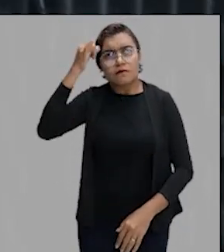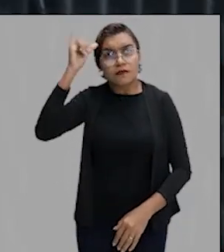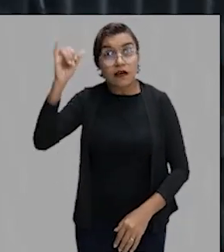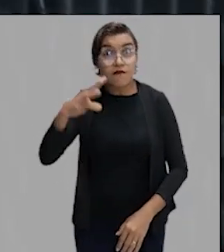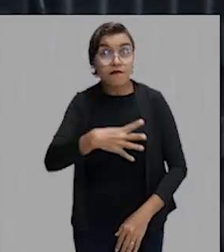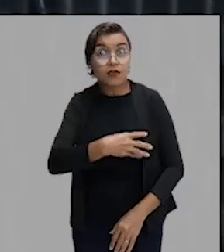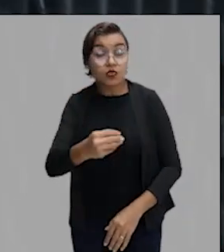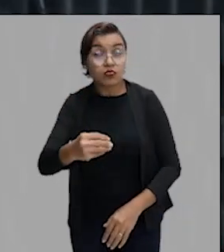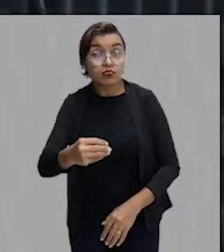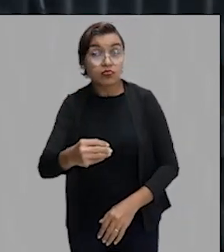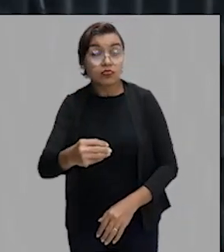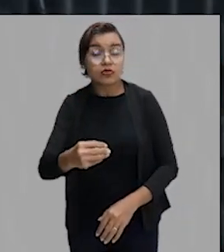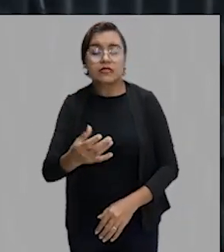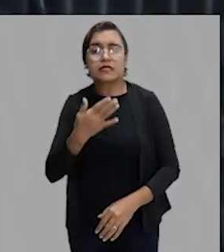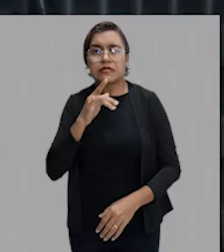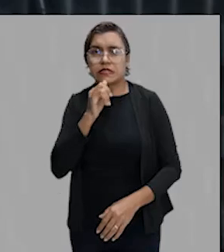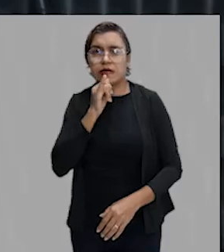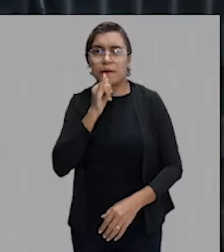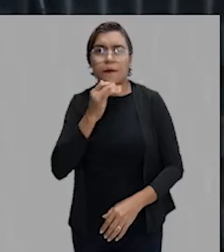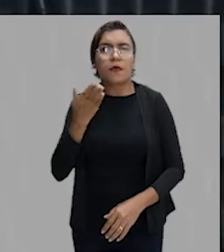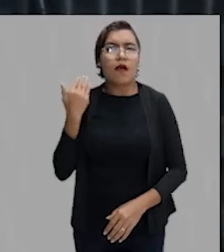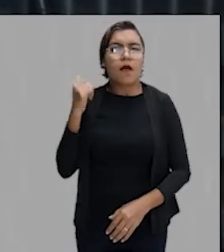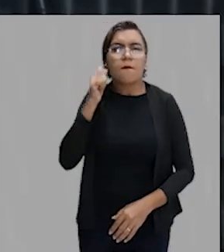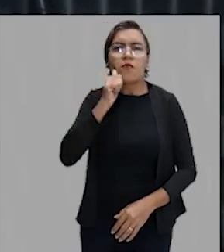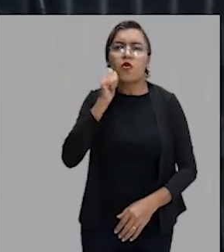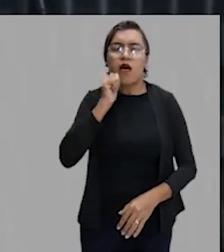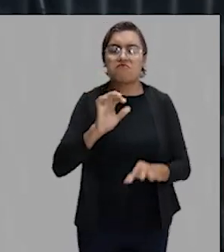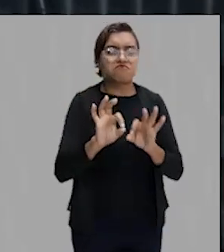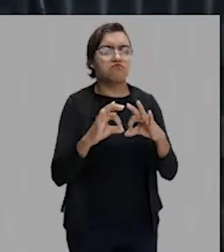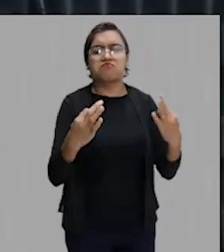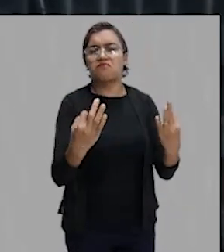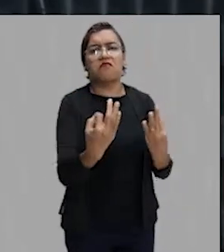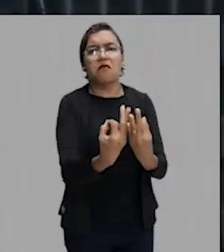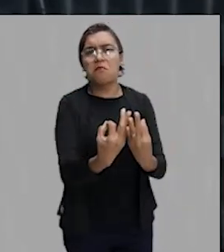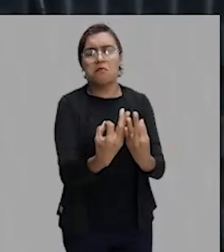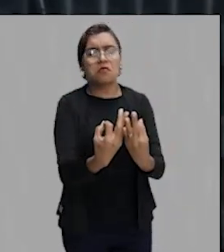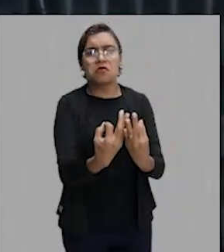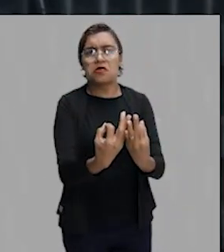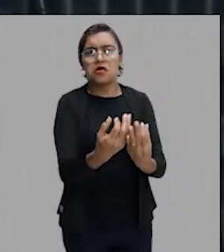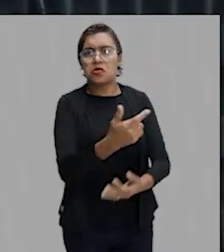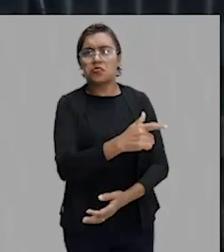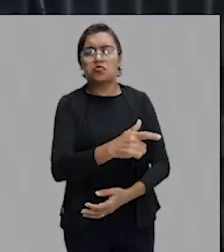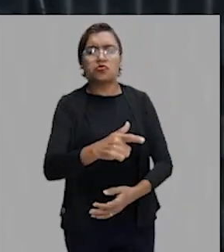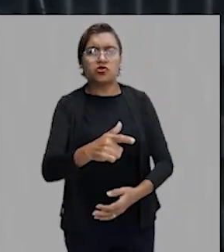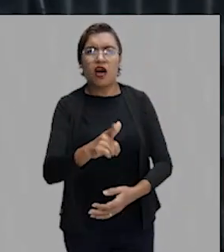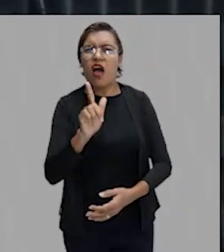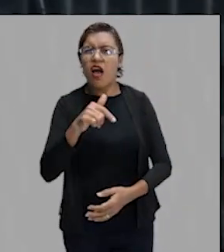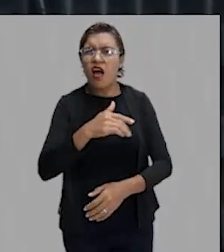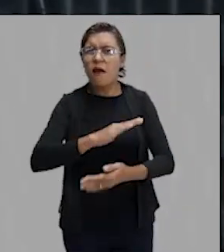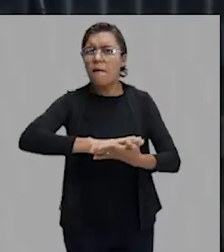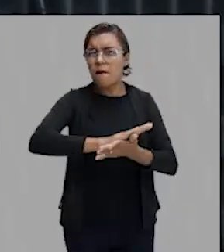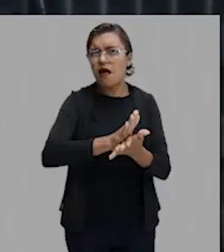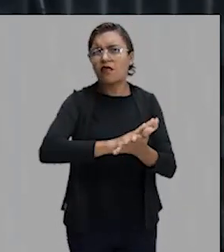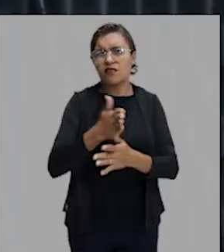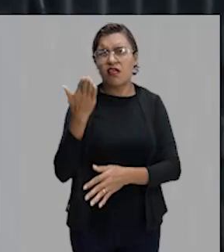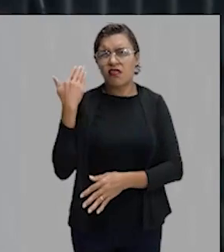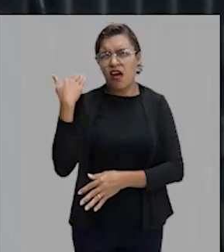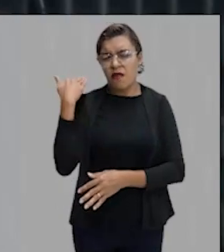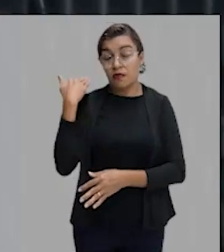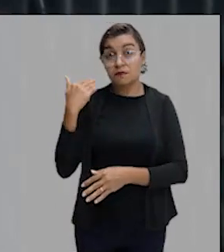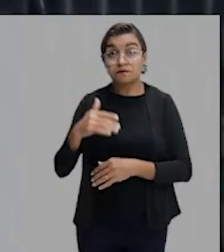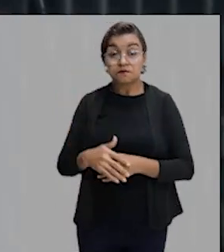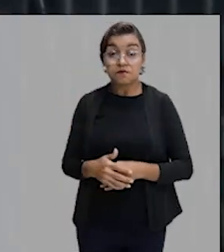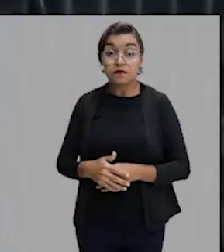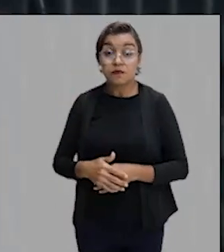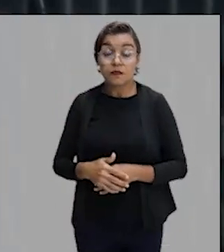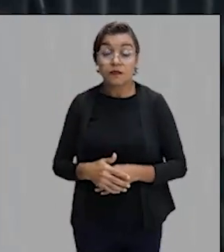né? Então eram tidas como mulheres que não eram mulheres de família, não eram moças direitas. Existia esse preconceito naquela época, beleza? E a gente está